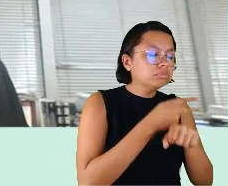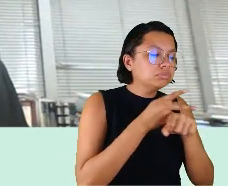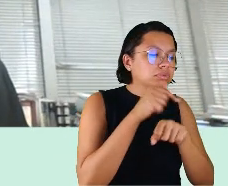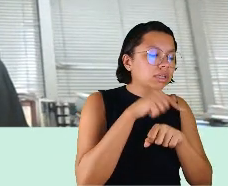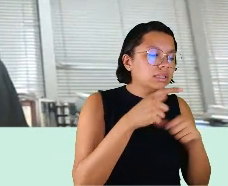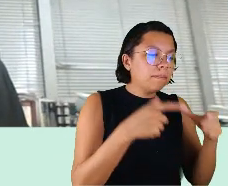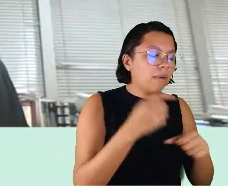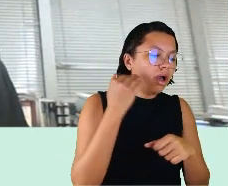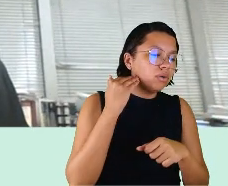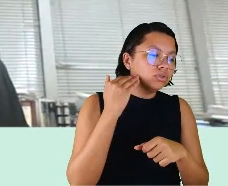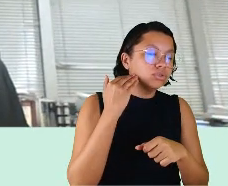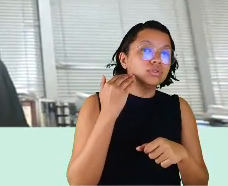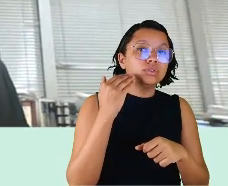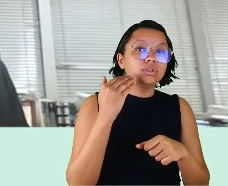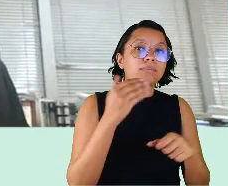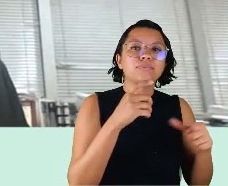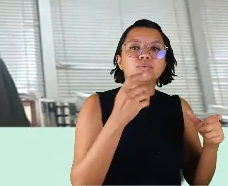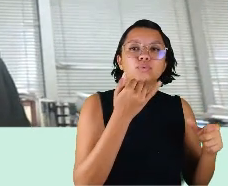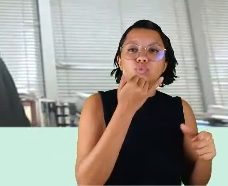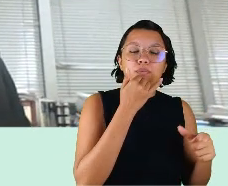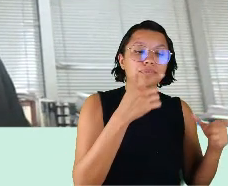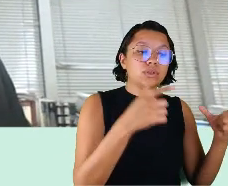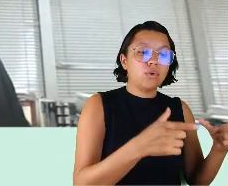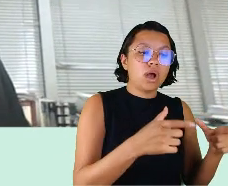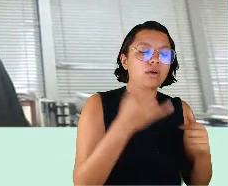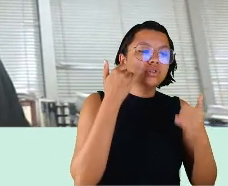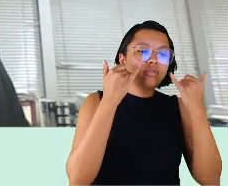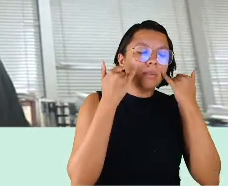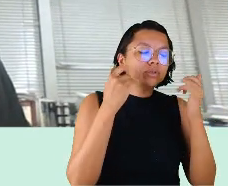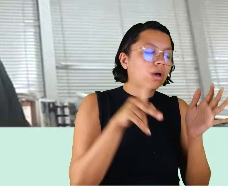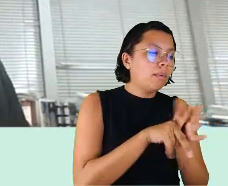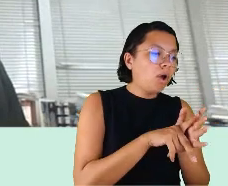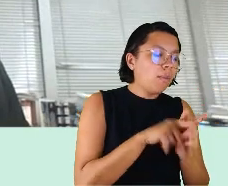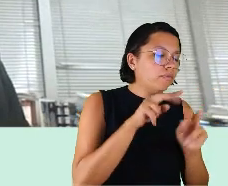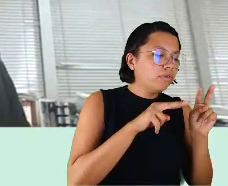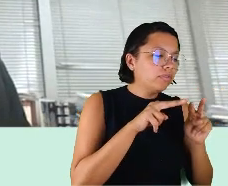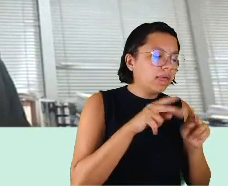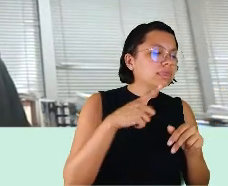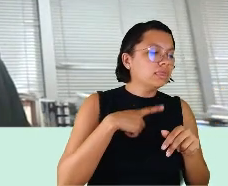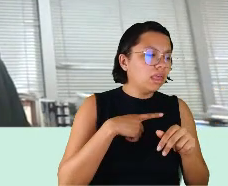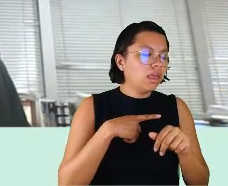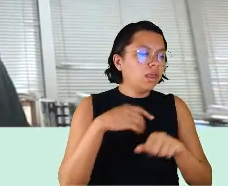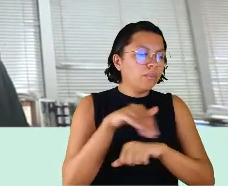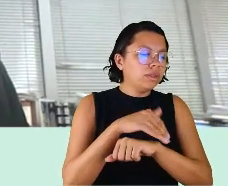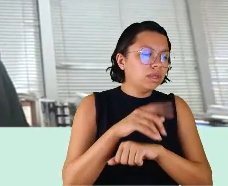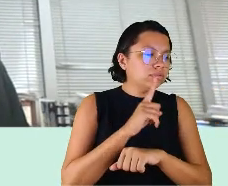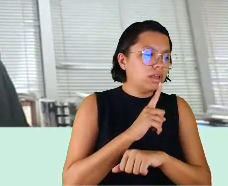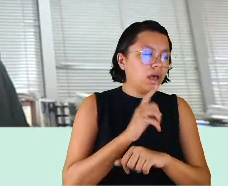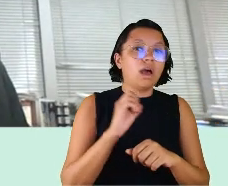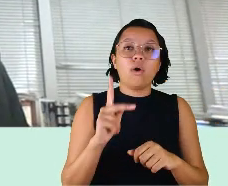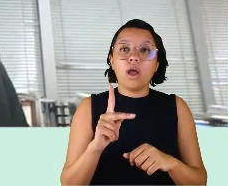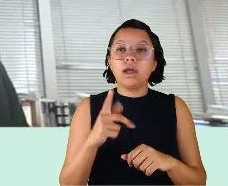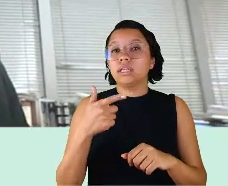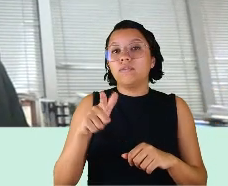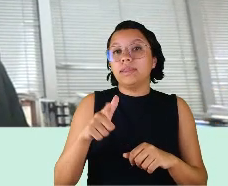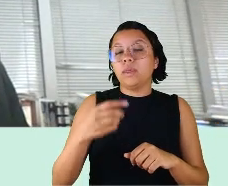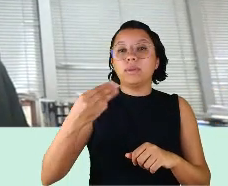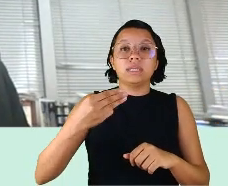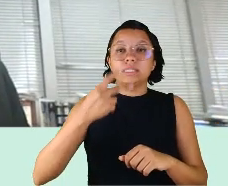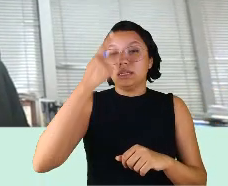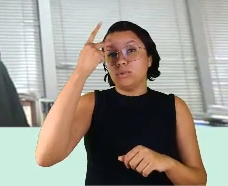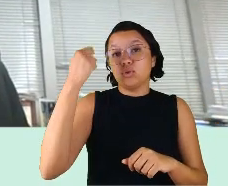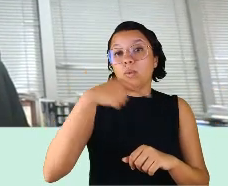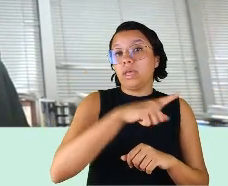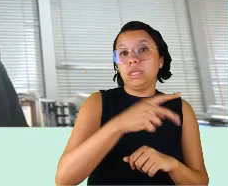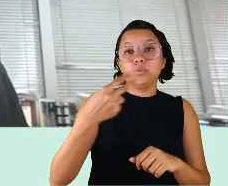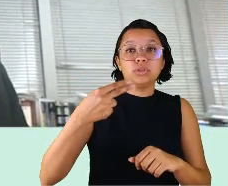vai se saber que ele não é localizado lá, enfim, não haverá um segundo oficial de justiça indo lá, um terceiro oficial de justiça